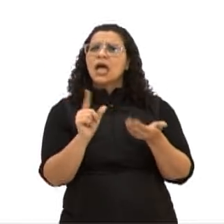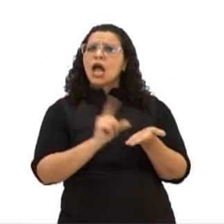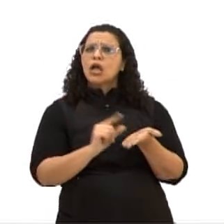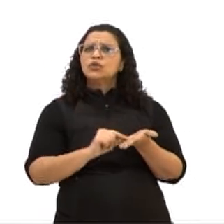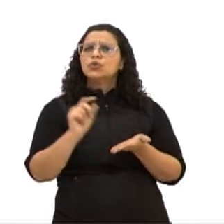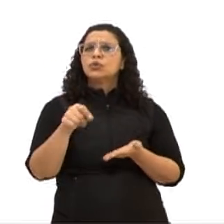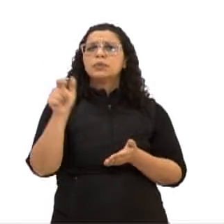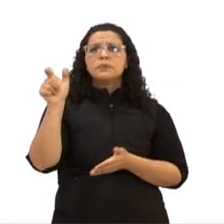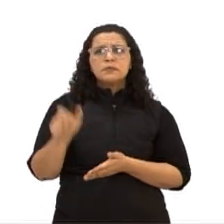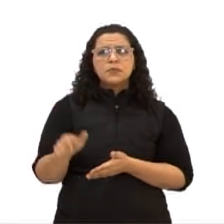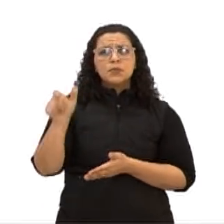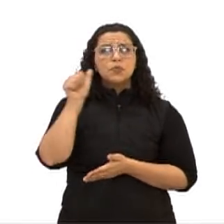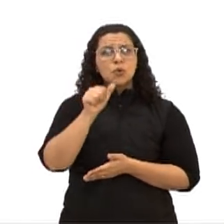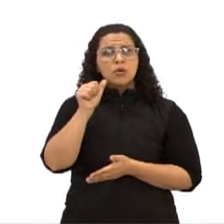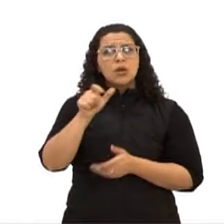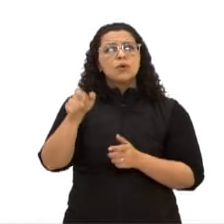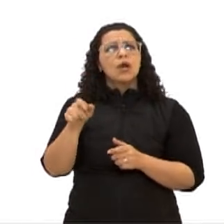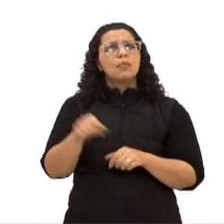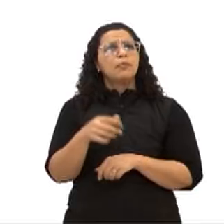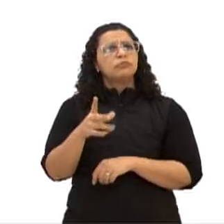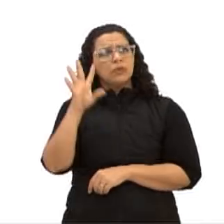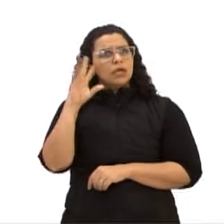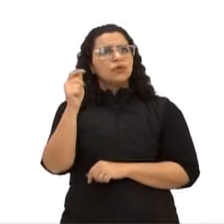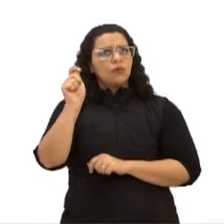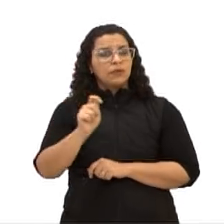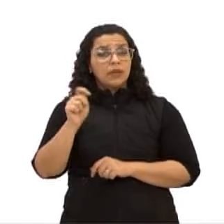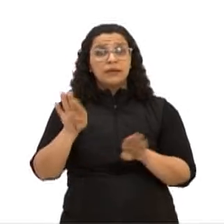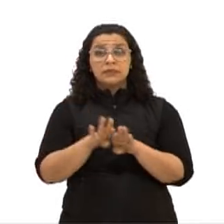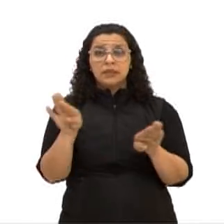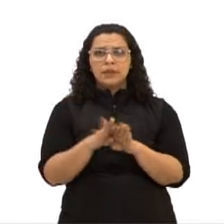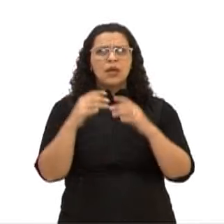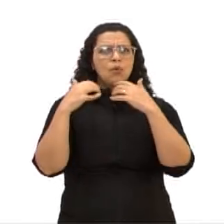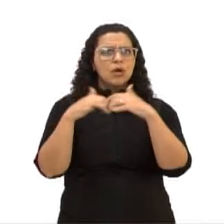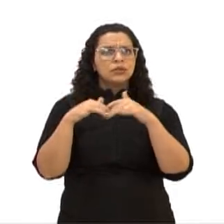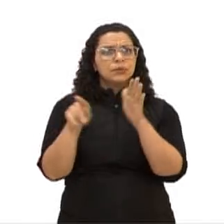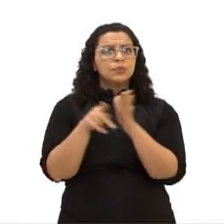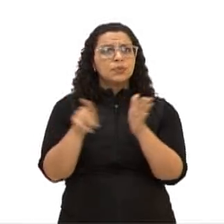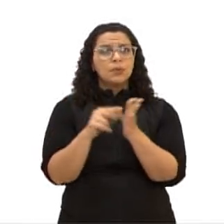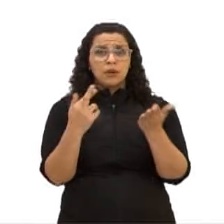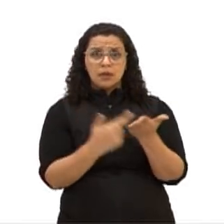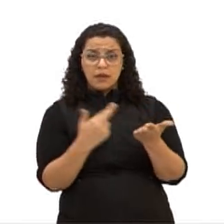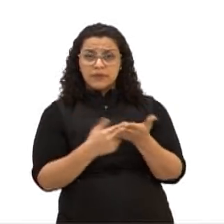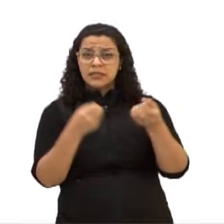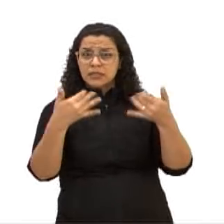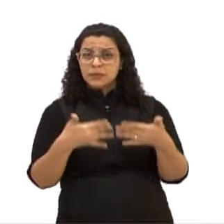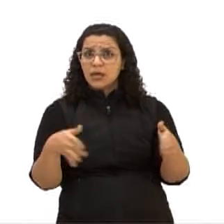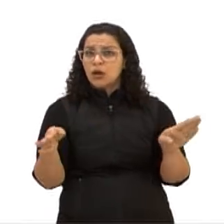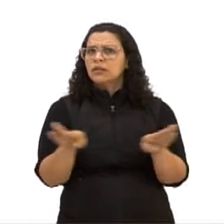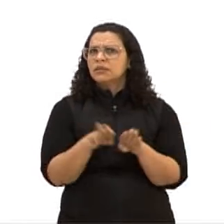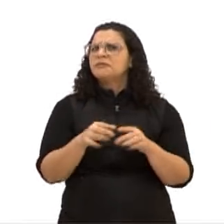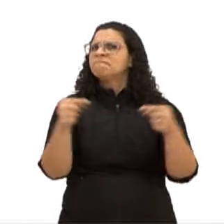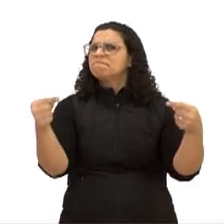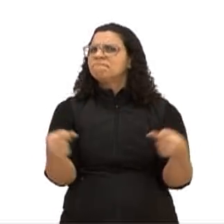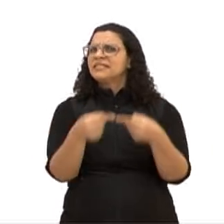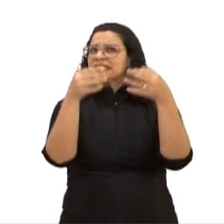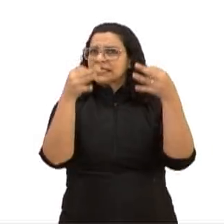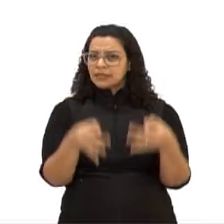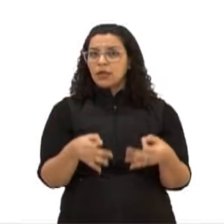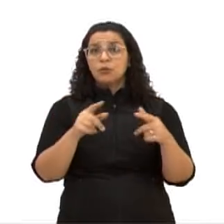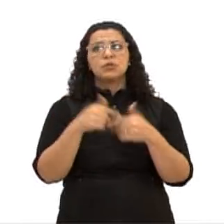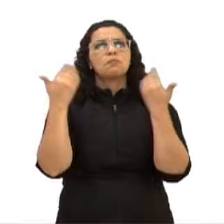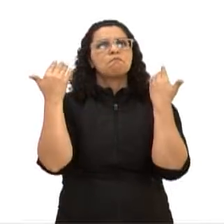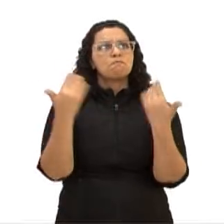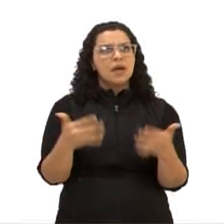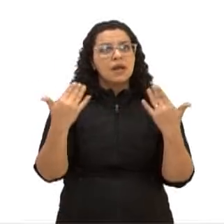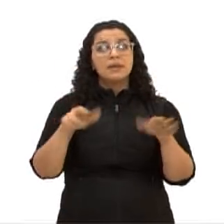em postos de decisões. Com certeza o raciocínio da editora faz o maior sentido. E